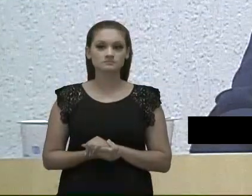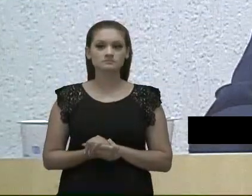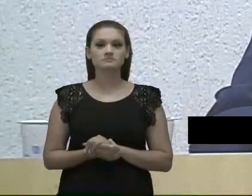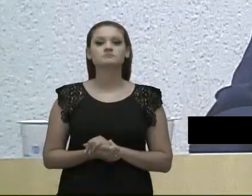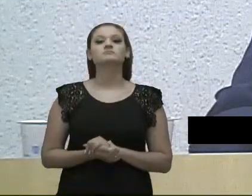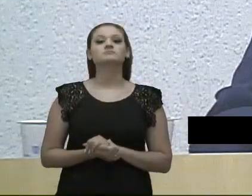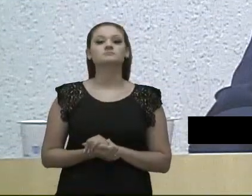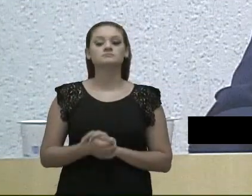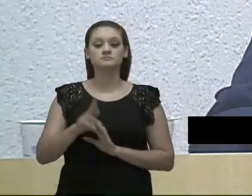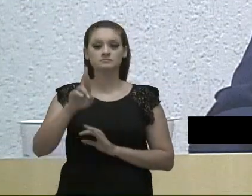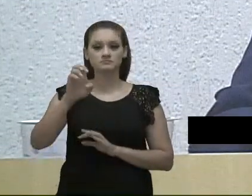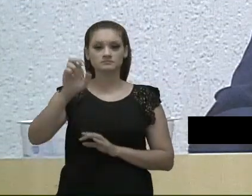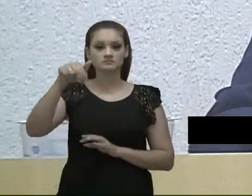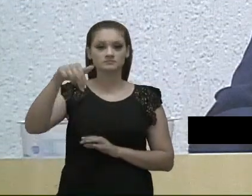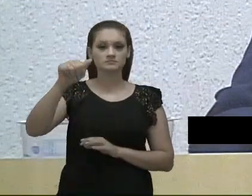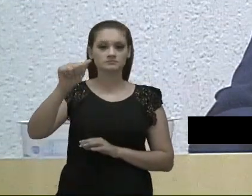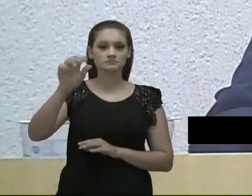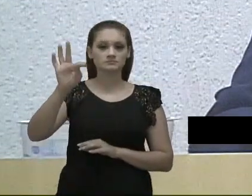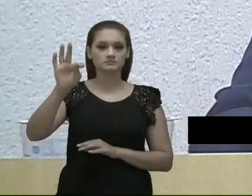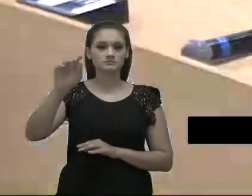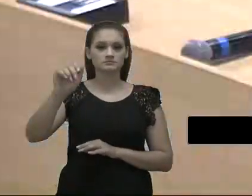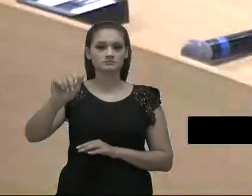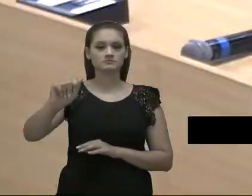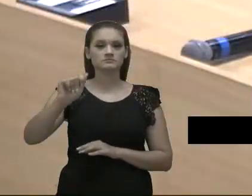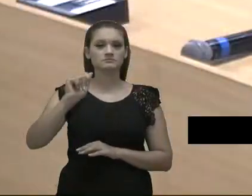mão da Renata, é isso?